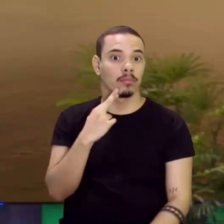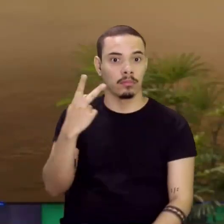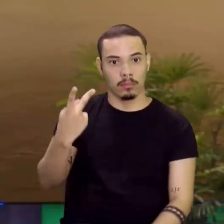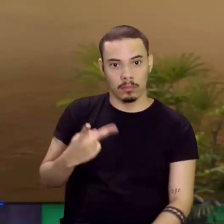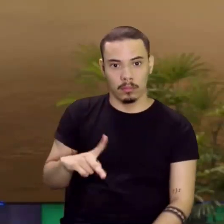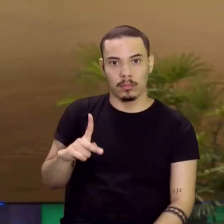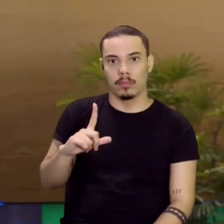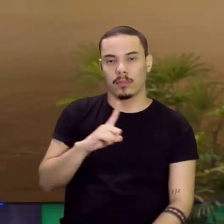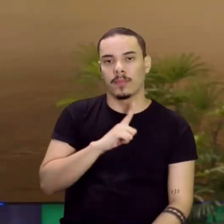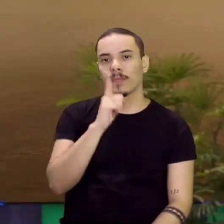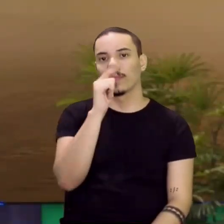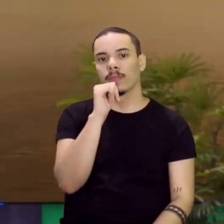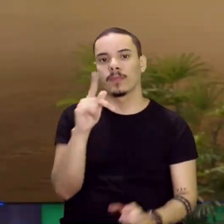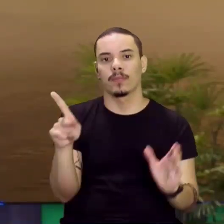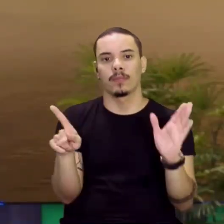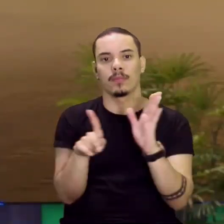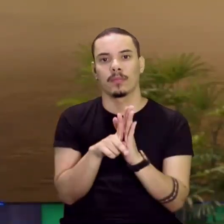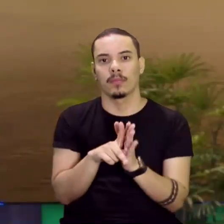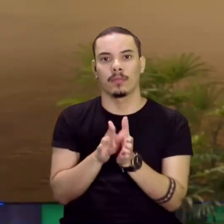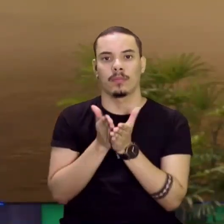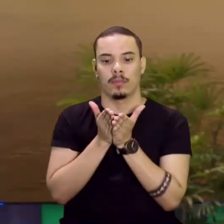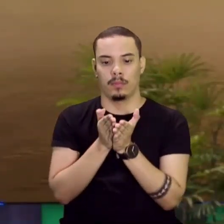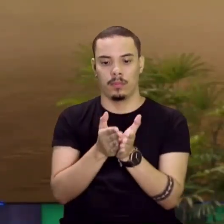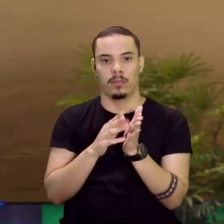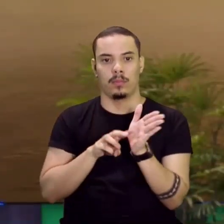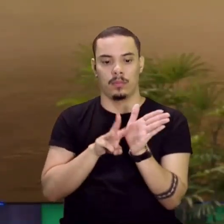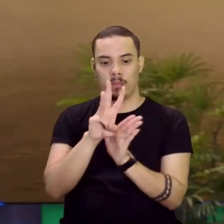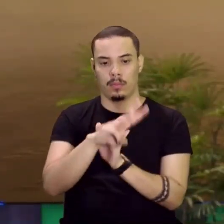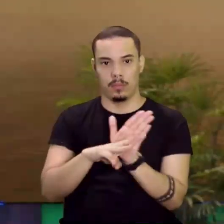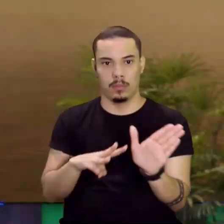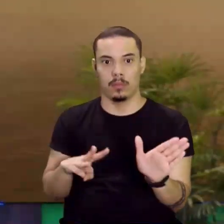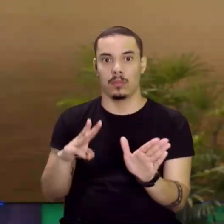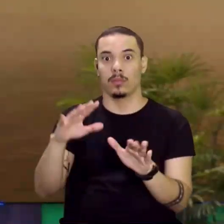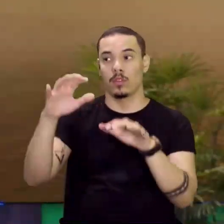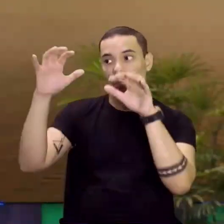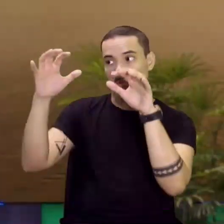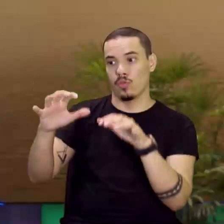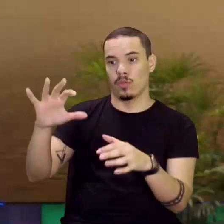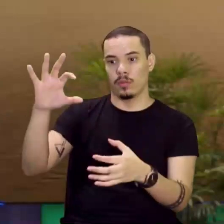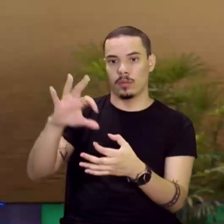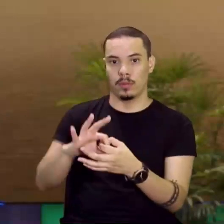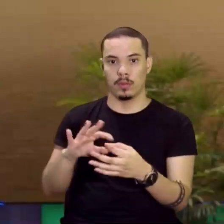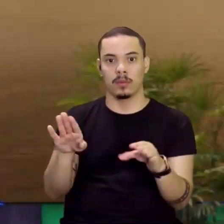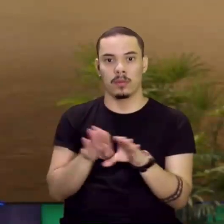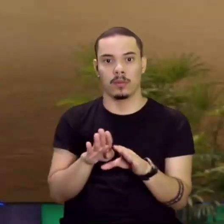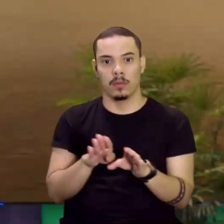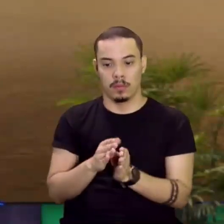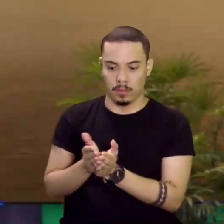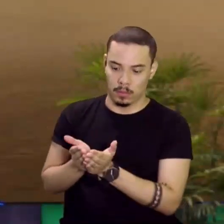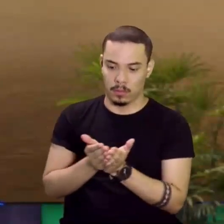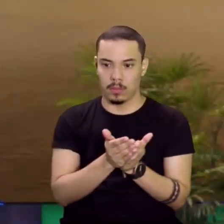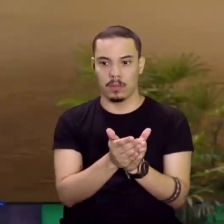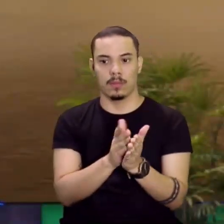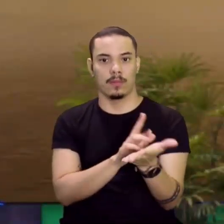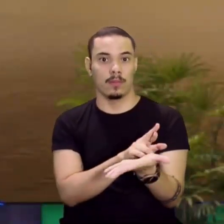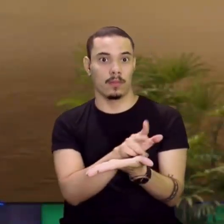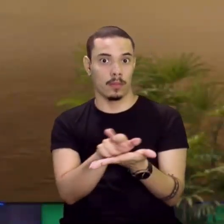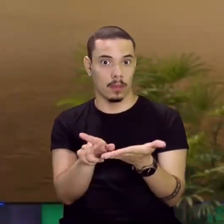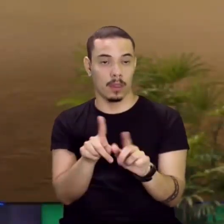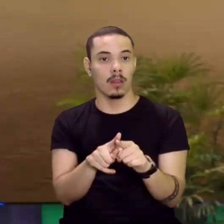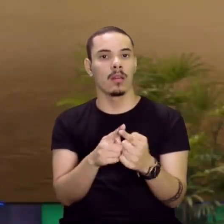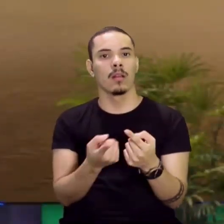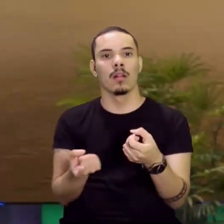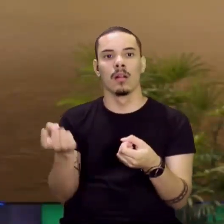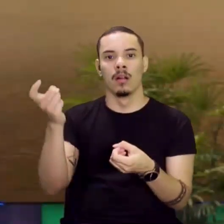as águas pluviais, que é a chuva, e águas fluviais. Mas